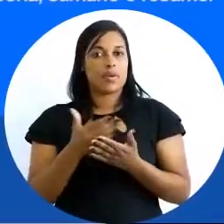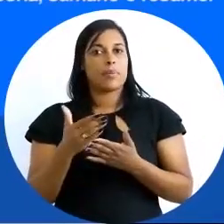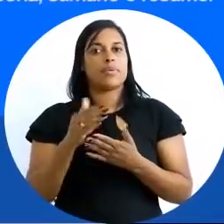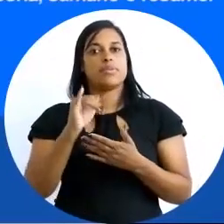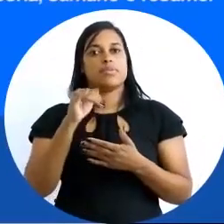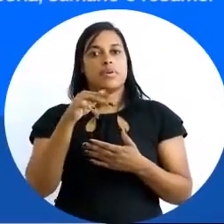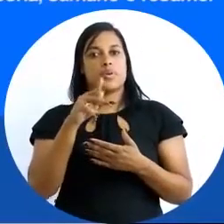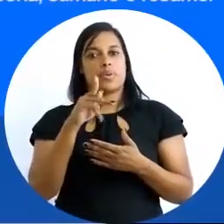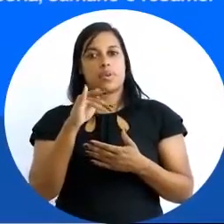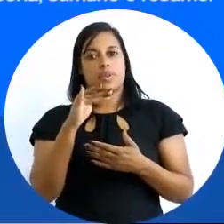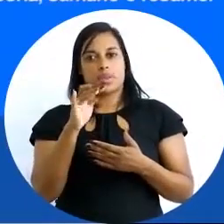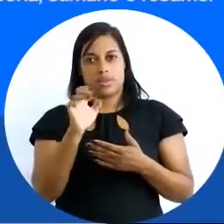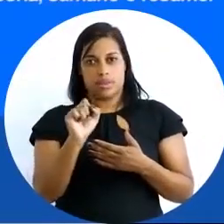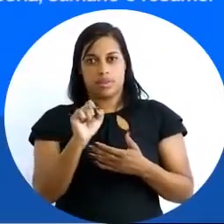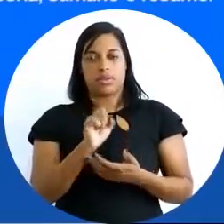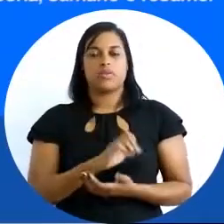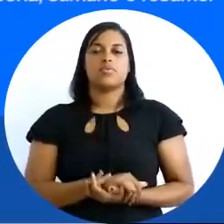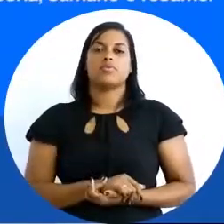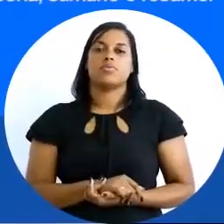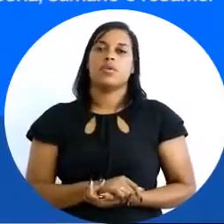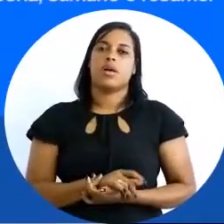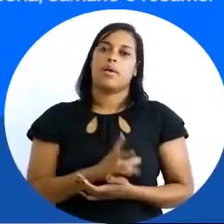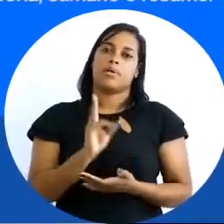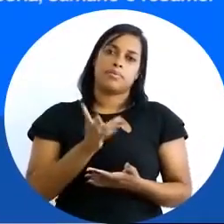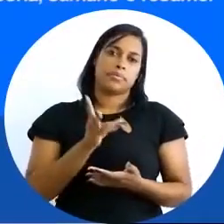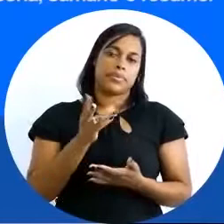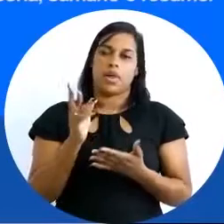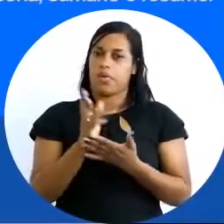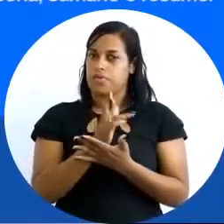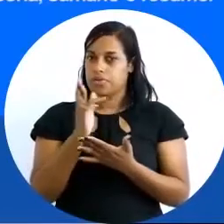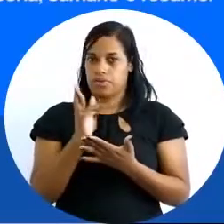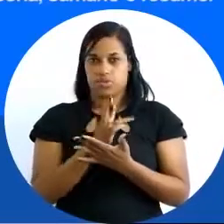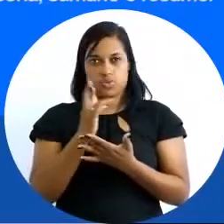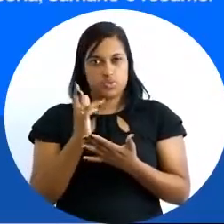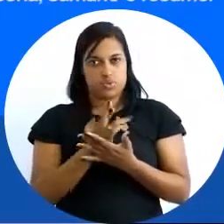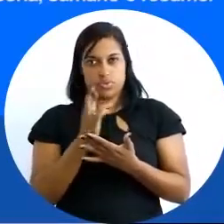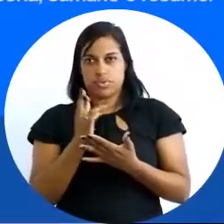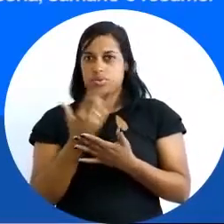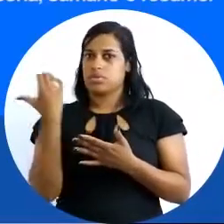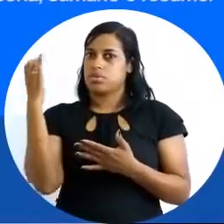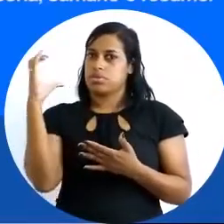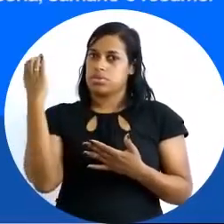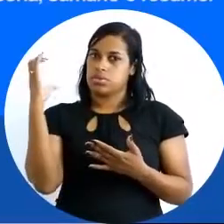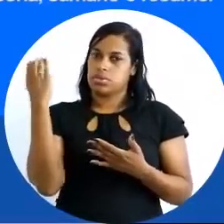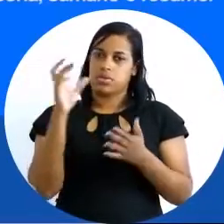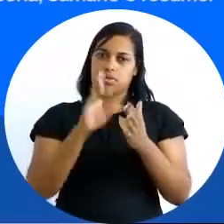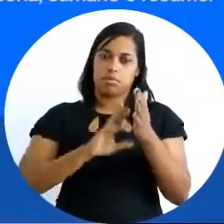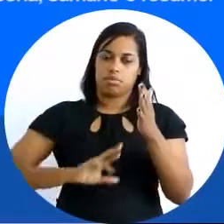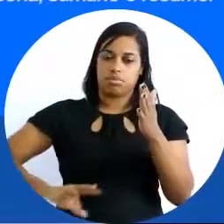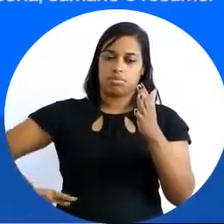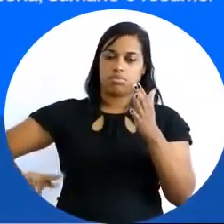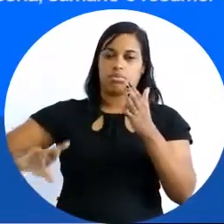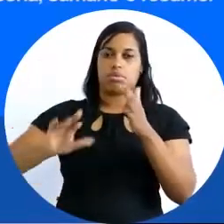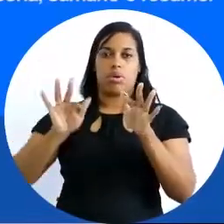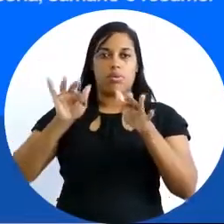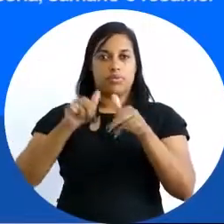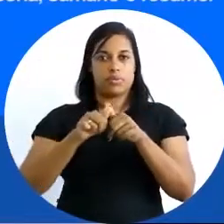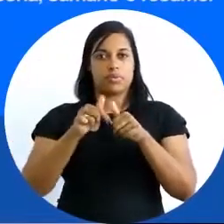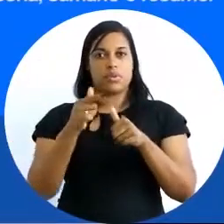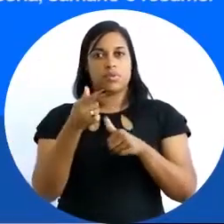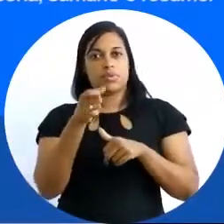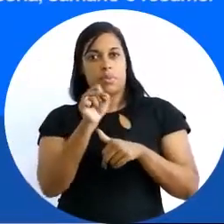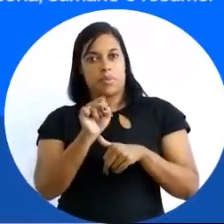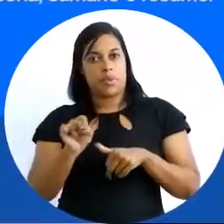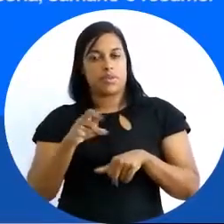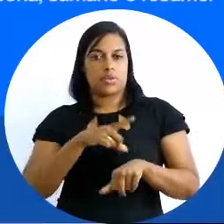os índices. E para publicações periódicas, como revistas científicas, etc., ao final de um período,